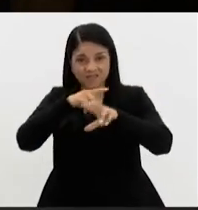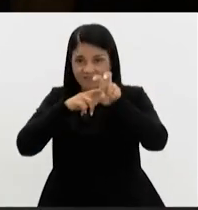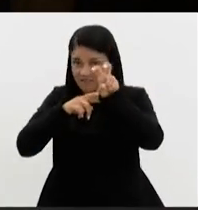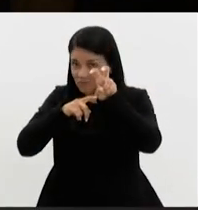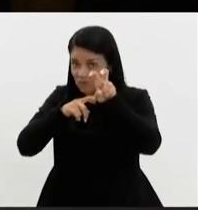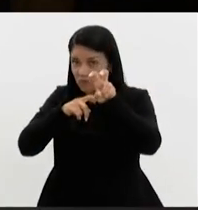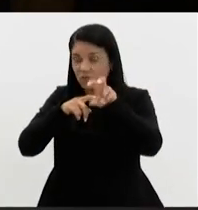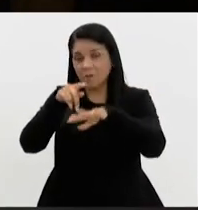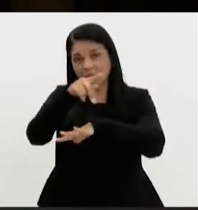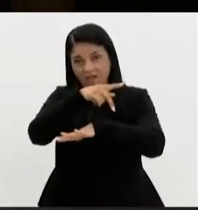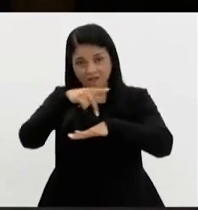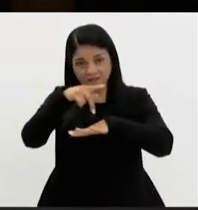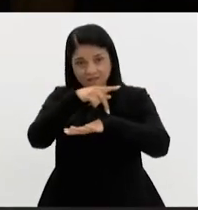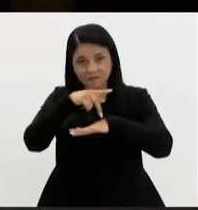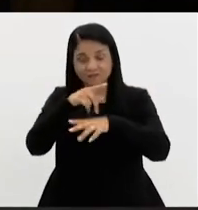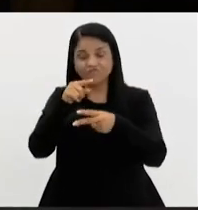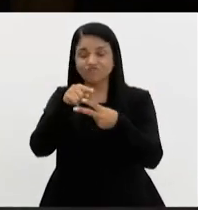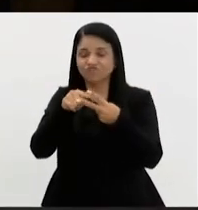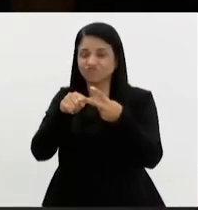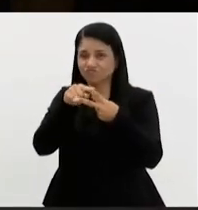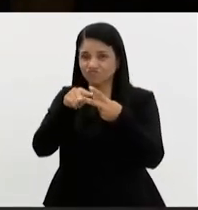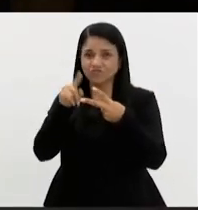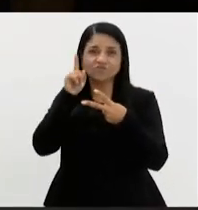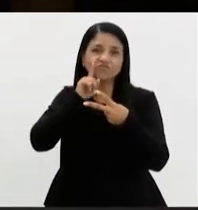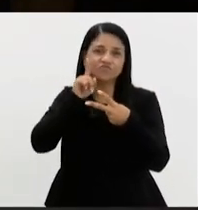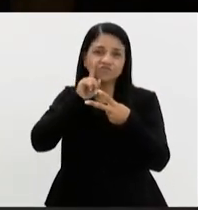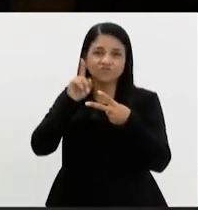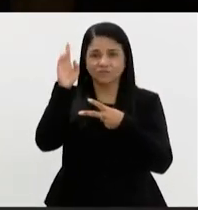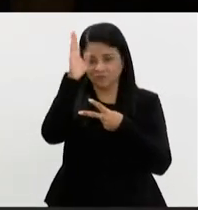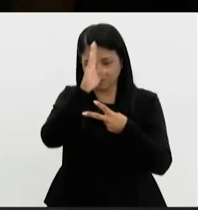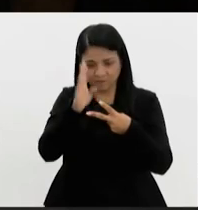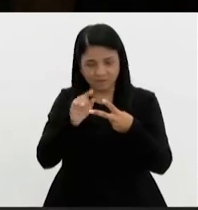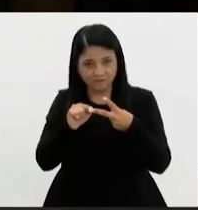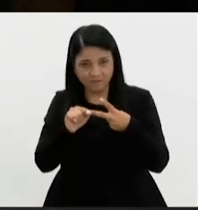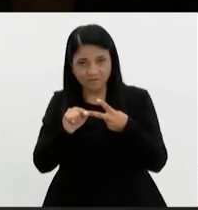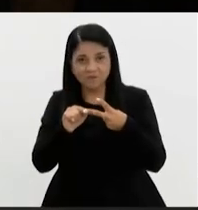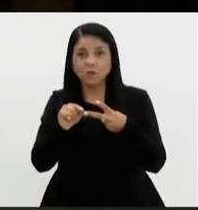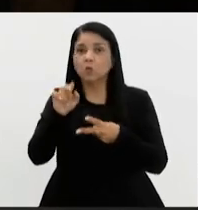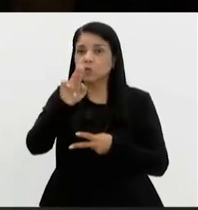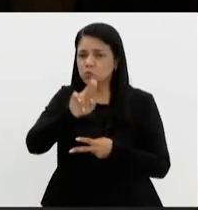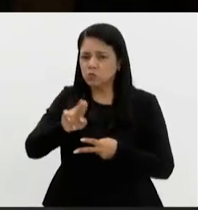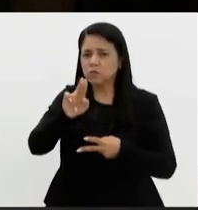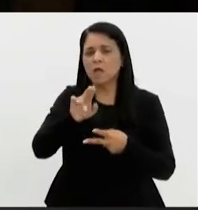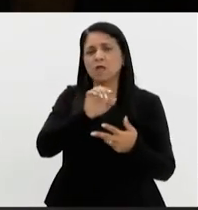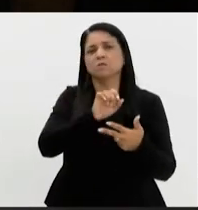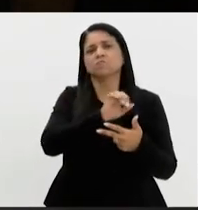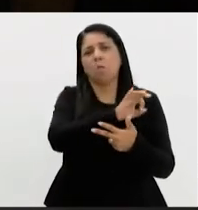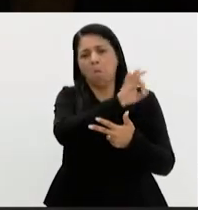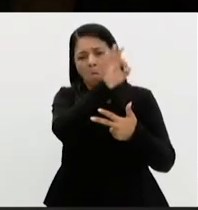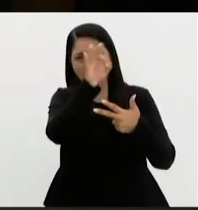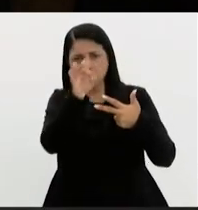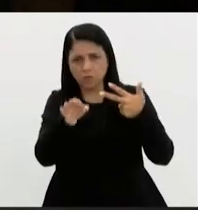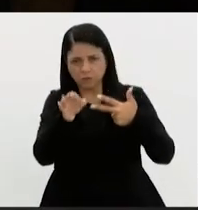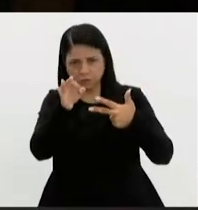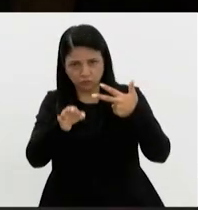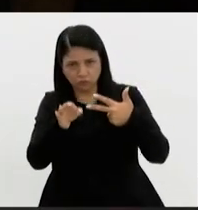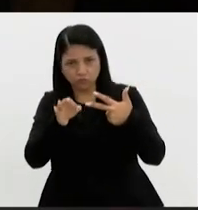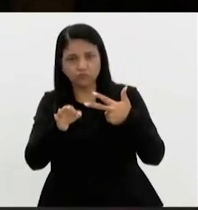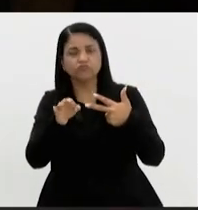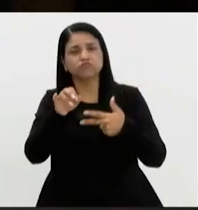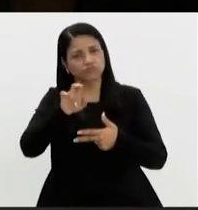foram os dois que se valeram portanto que se utilizaram muito mais do Poder Judiciário para